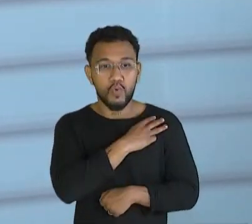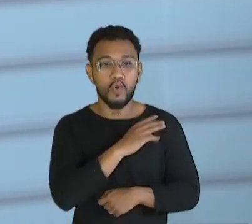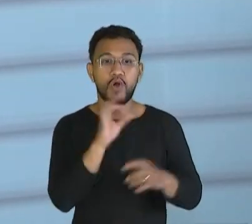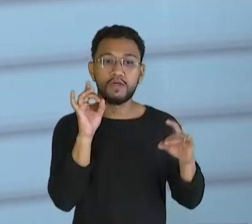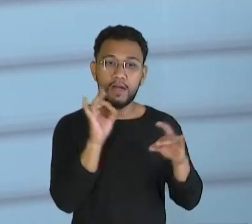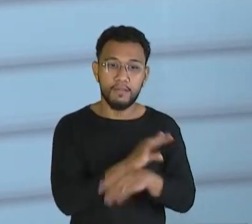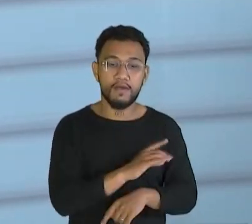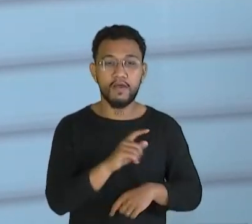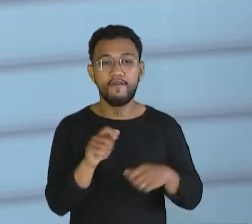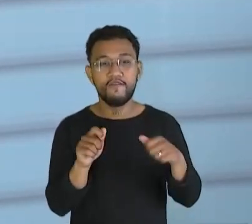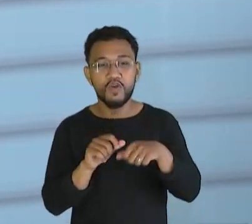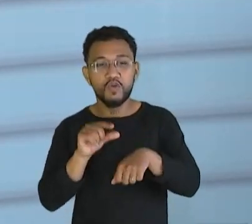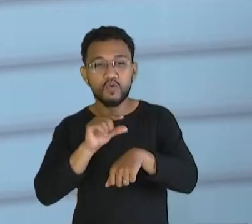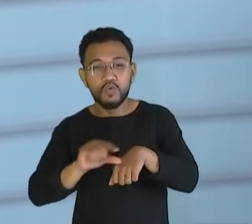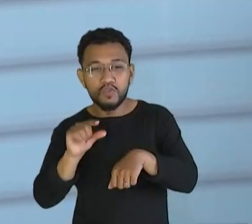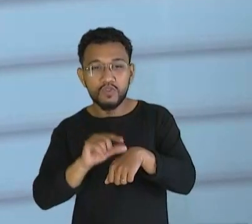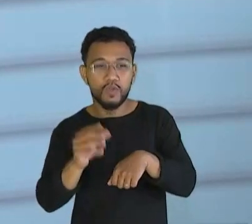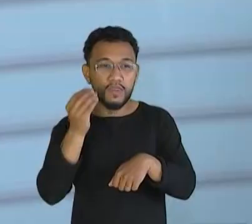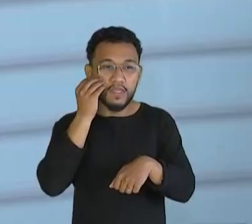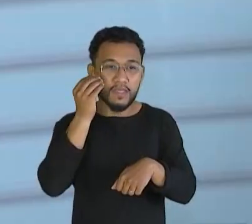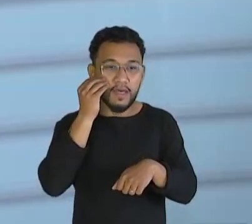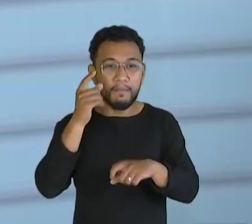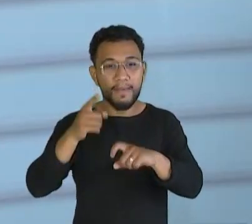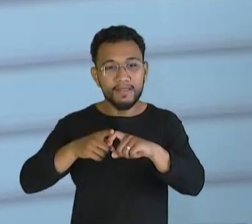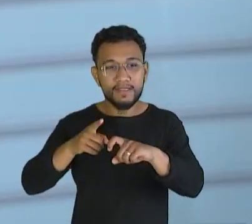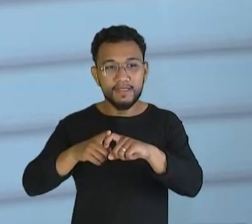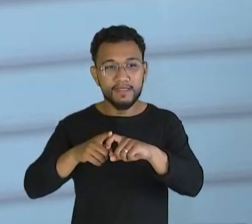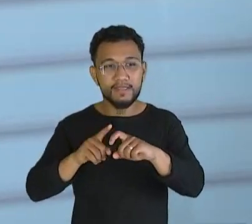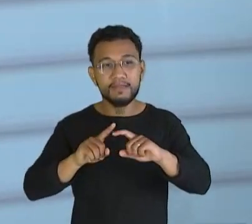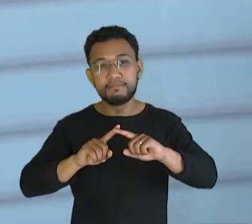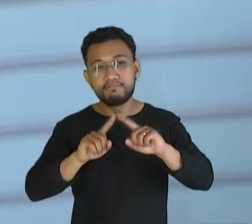cursinho tentar fazer medicina no Farias Brito. Foi.